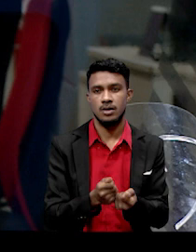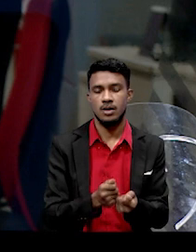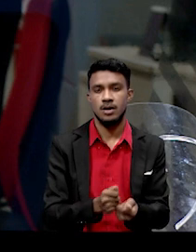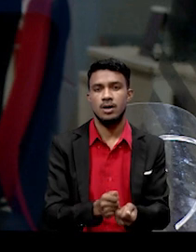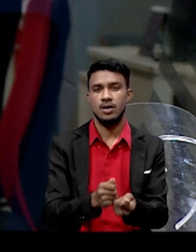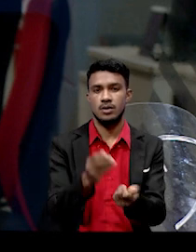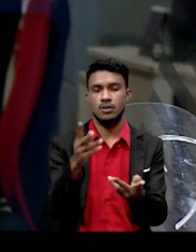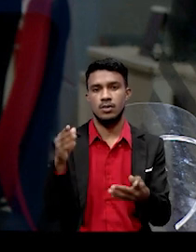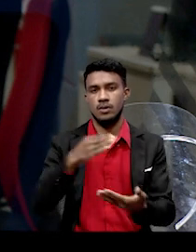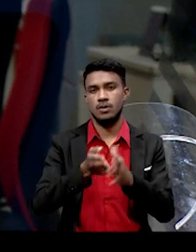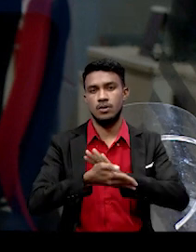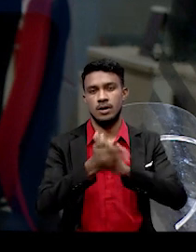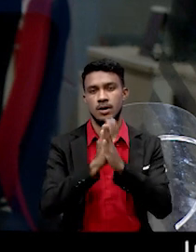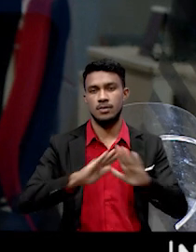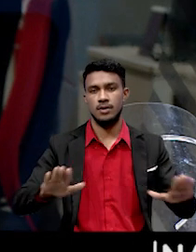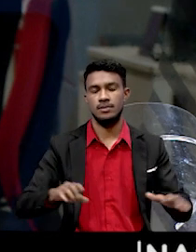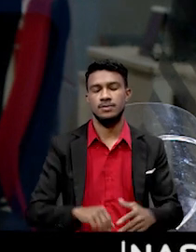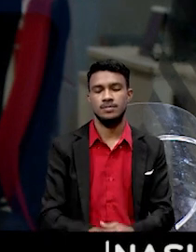Hakmatek.